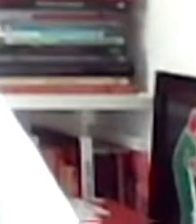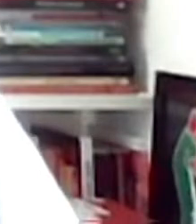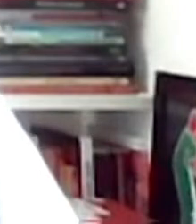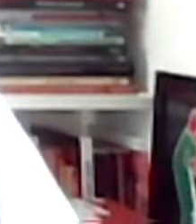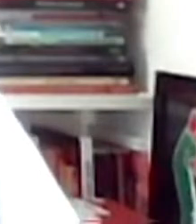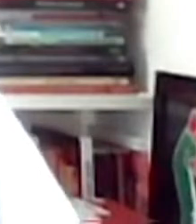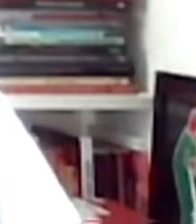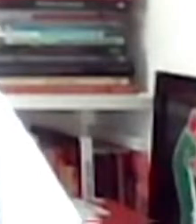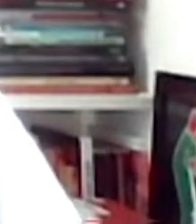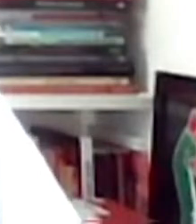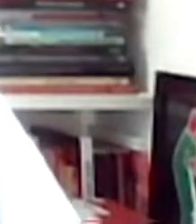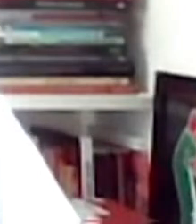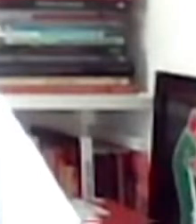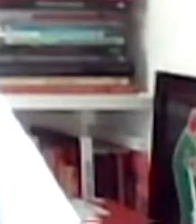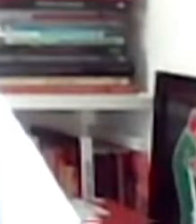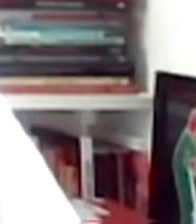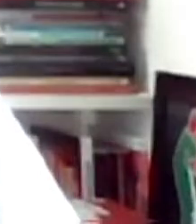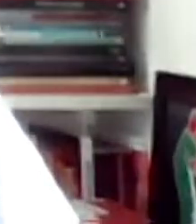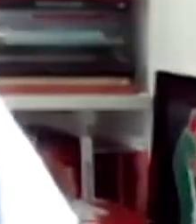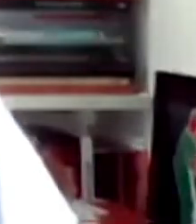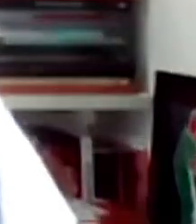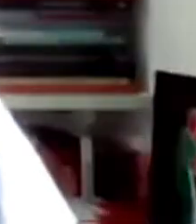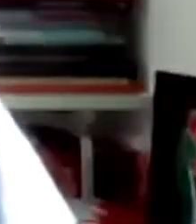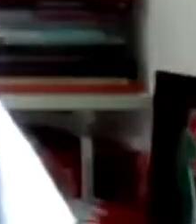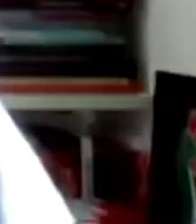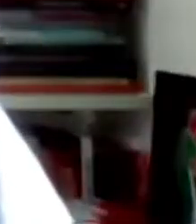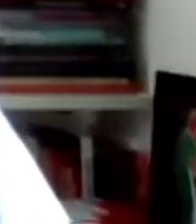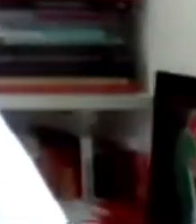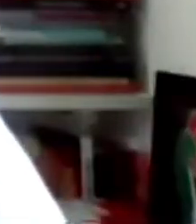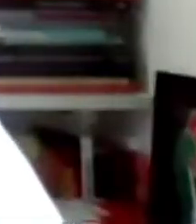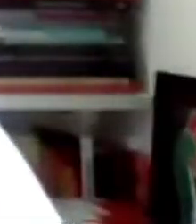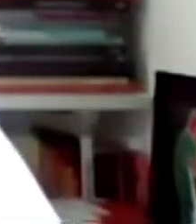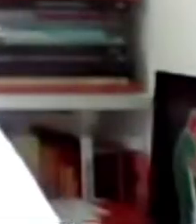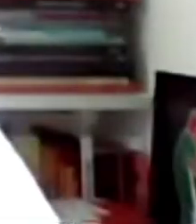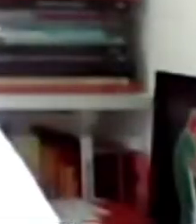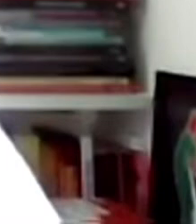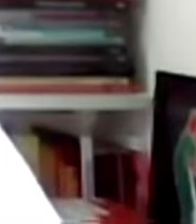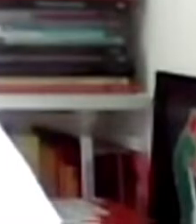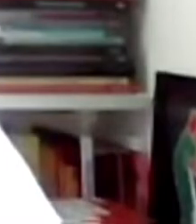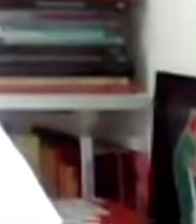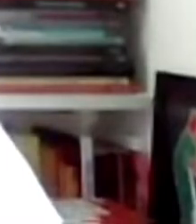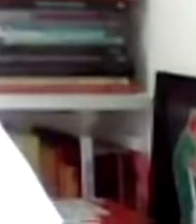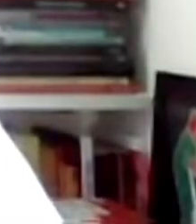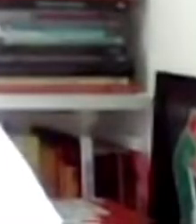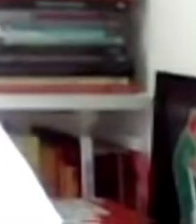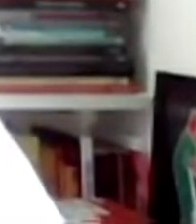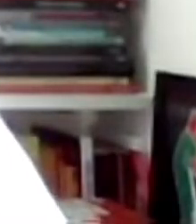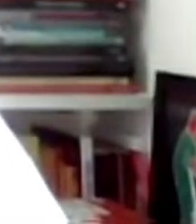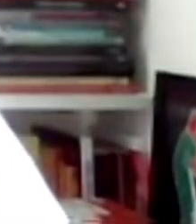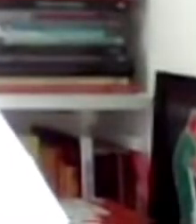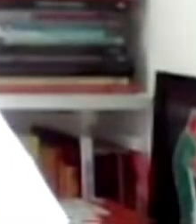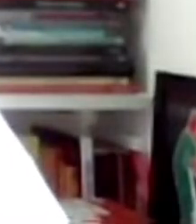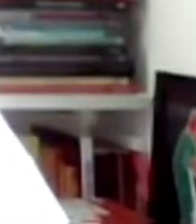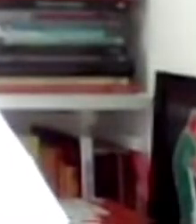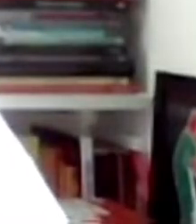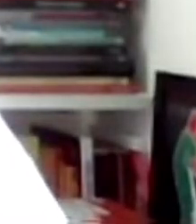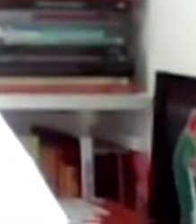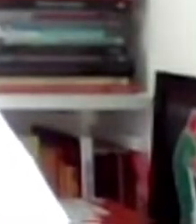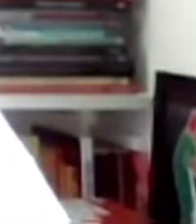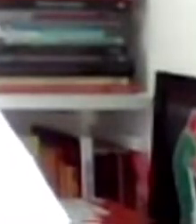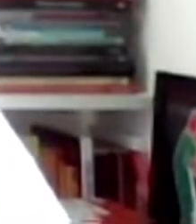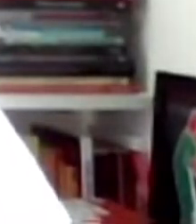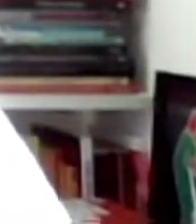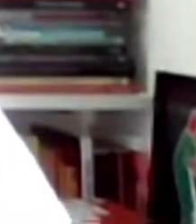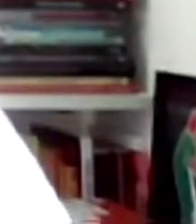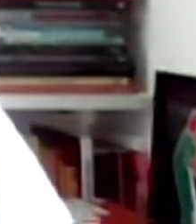dizer que, no aspecto que me foi chamado aqui, a gente precisa entender o que significa o marco da educação infantil